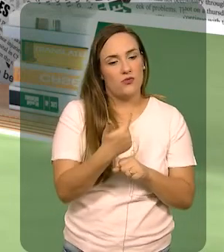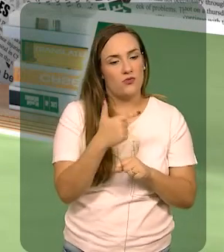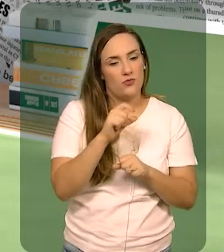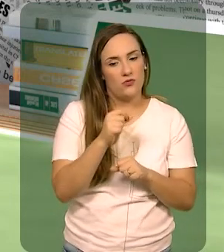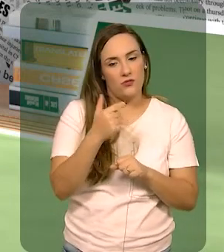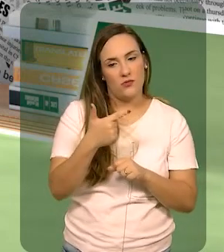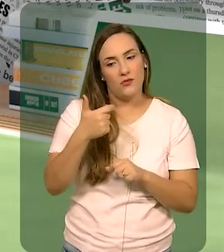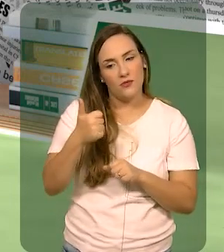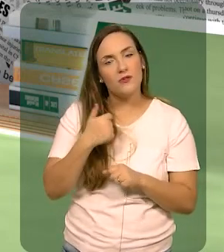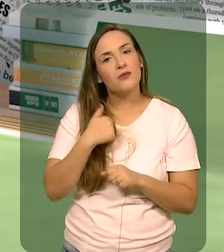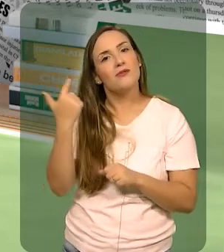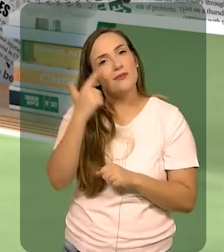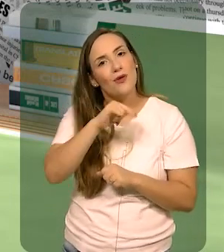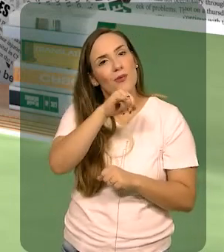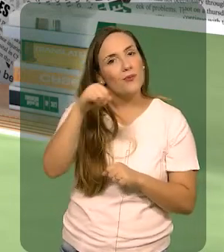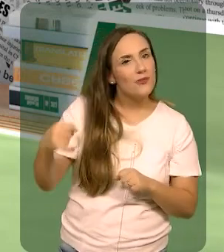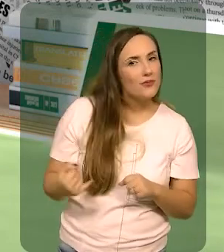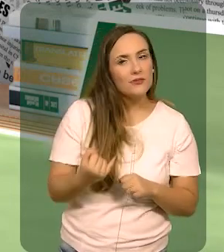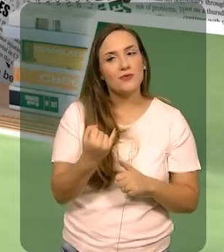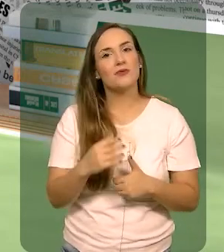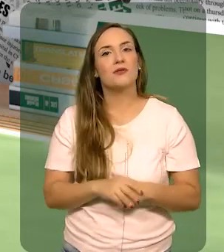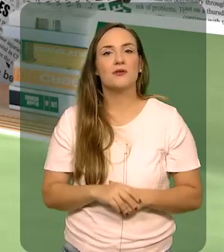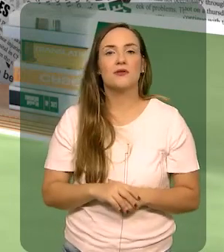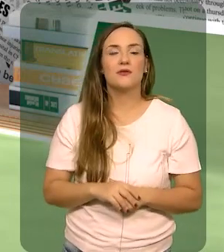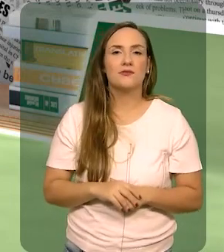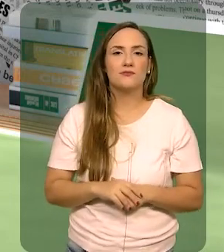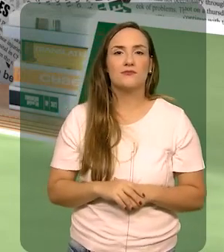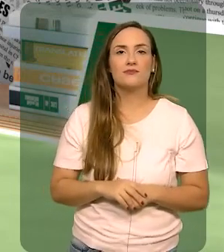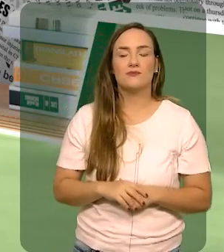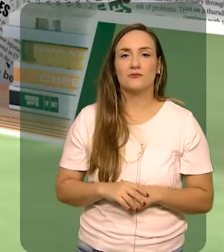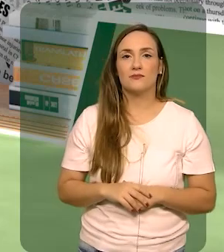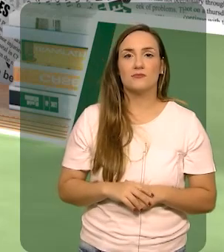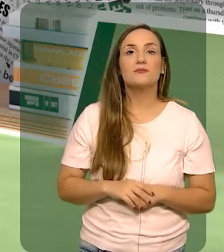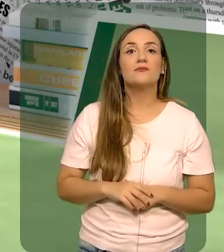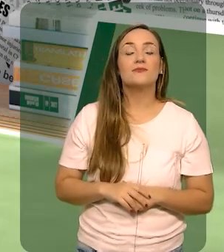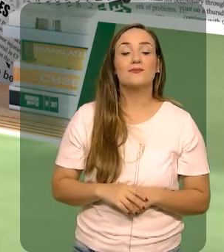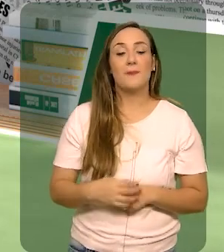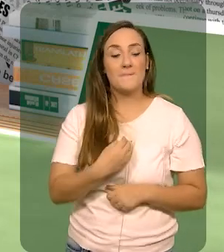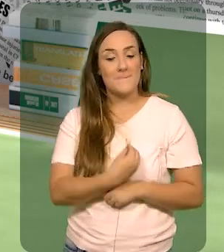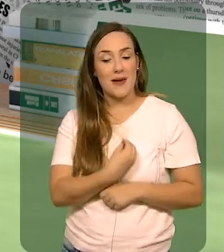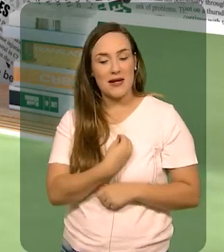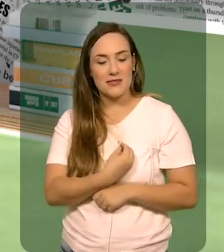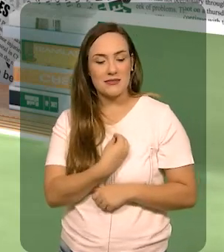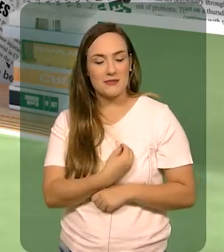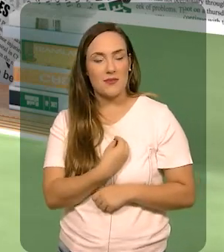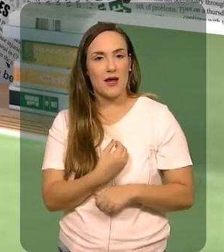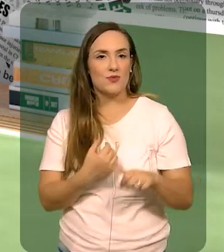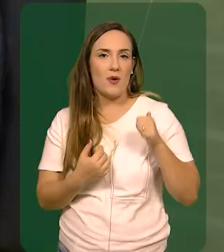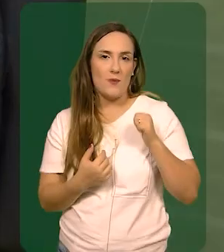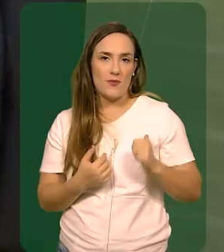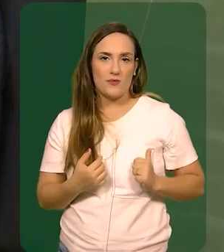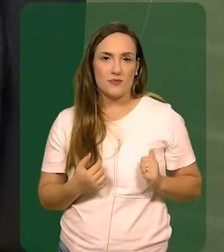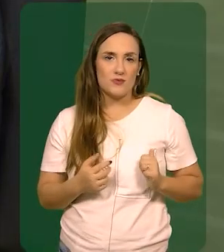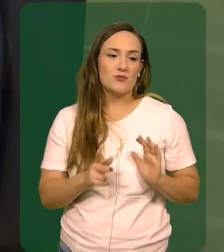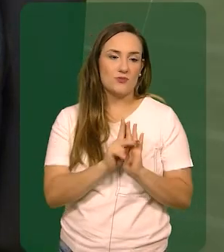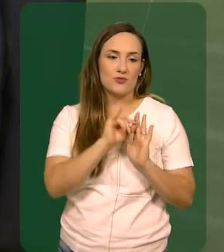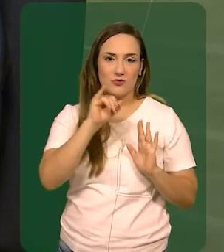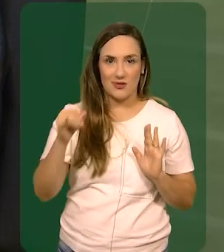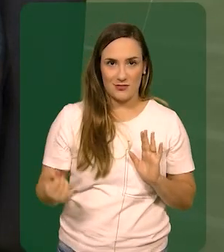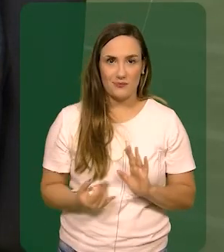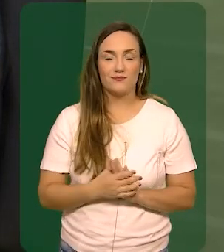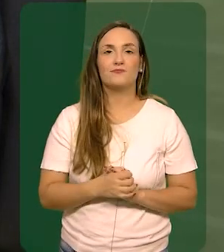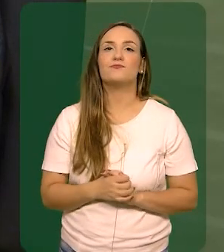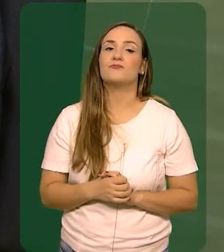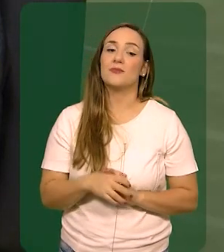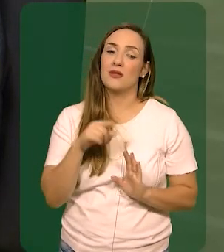Tanto que em 2021 surgiu a oportunidade, né? Surgiu a oportunidade de eu estar participando de uma